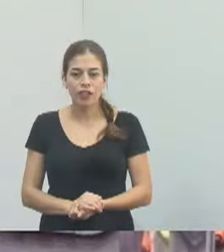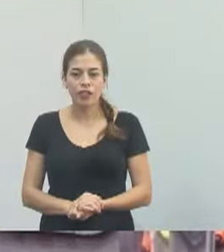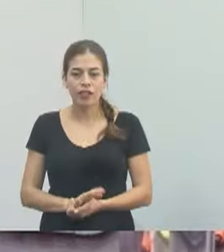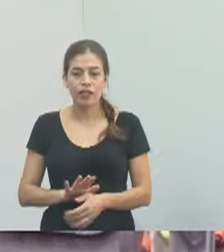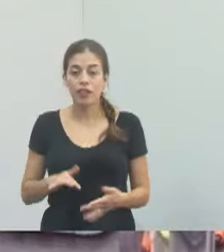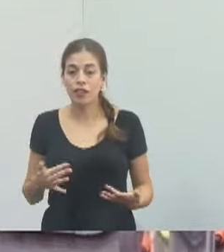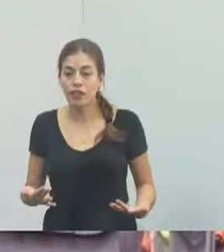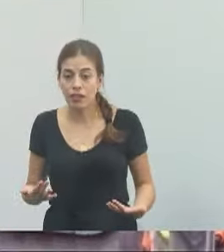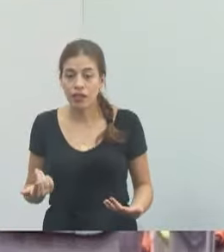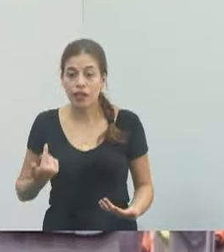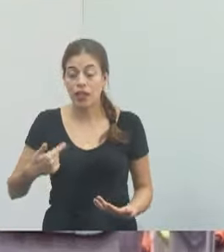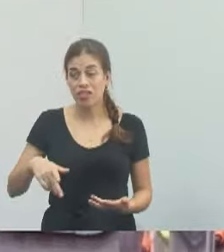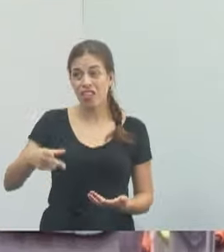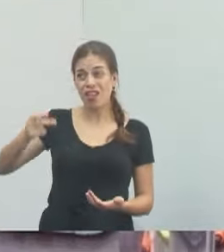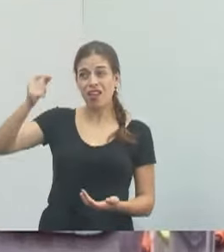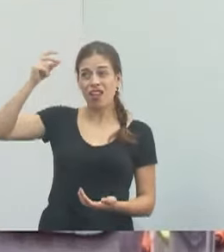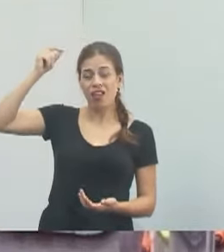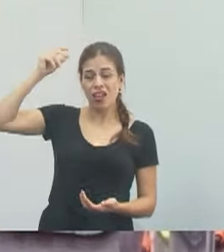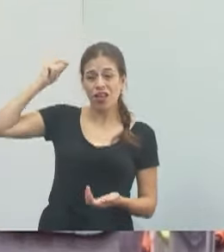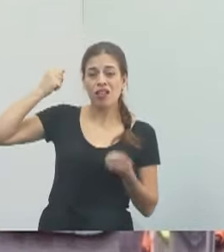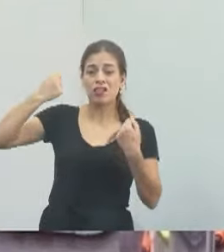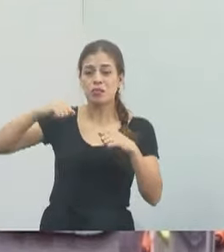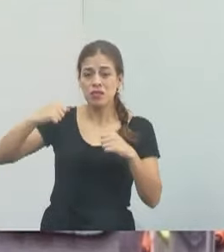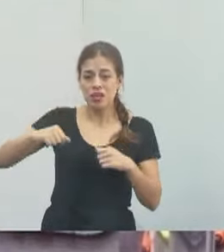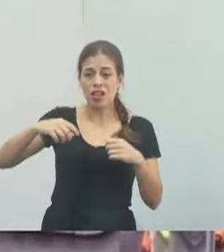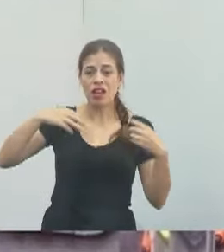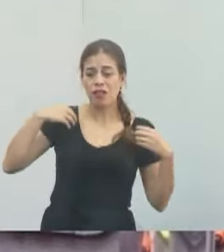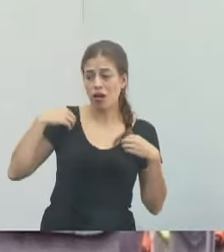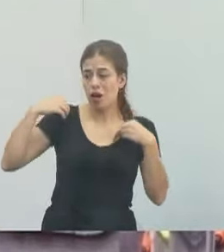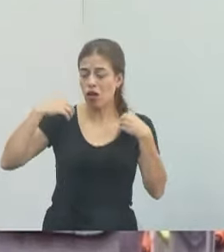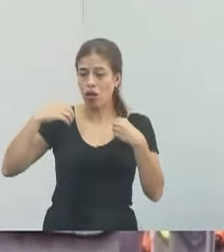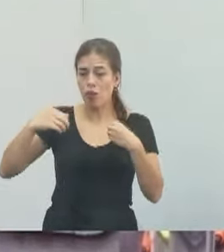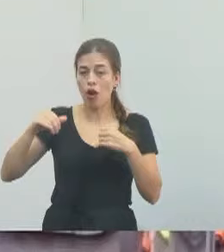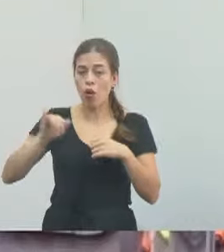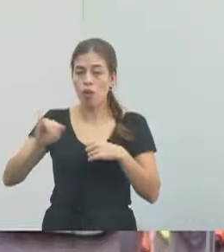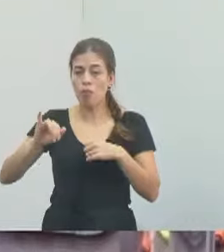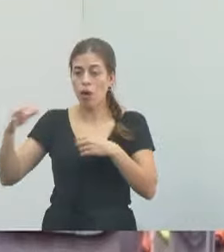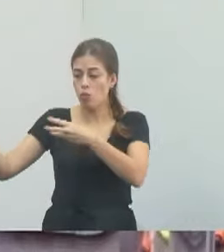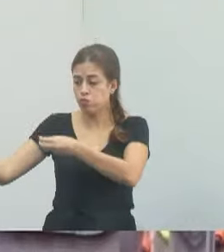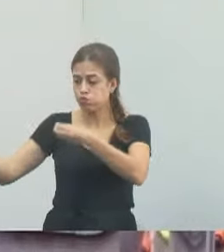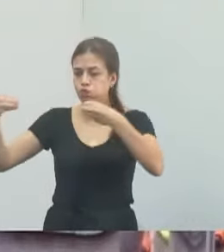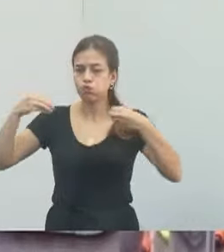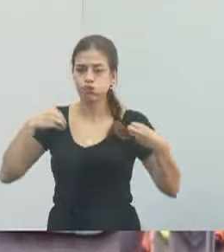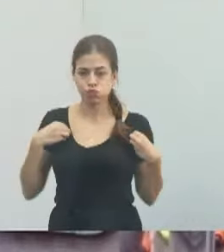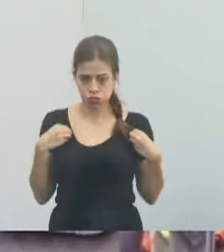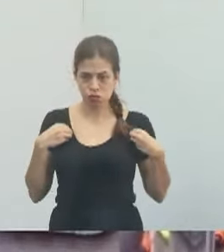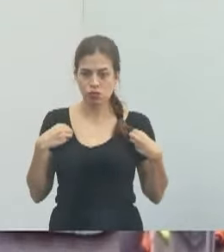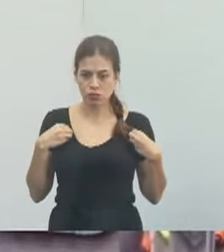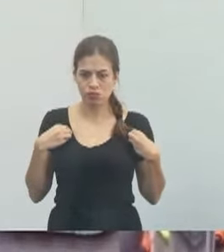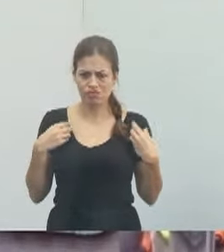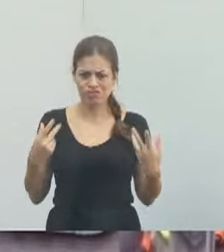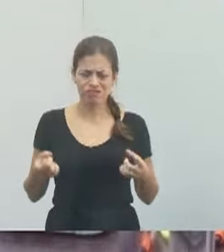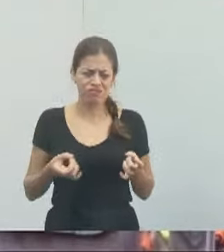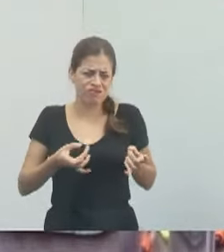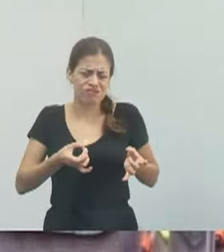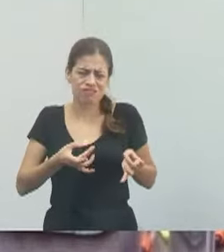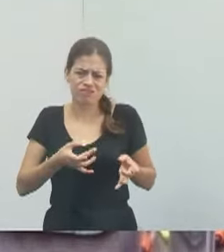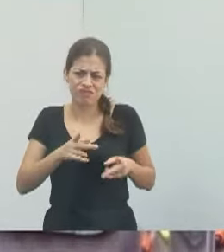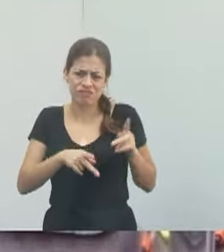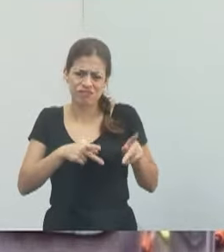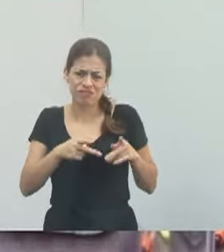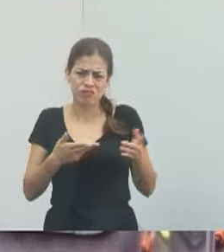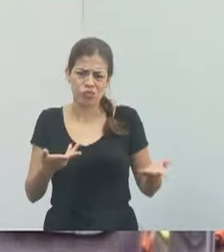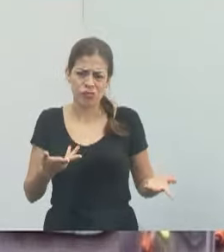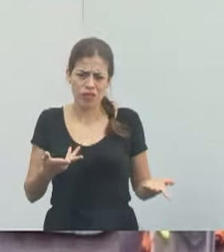irmão na minha época mas aqui fica difícil para nossa cidade de jaari assim isso é vender uma cidade para uma